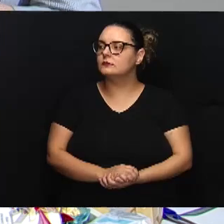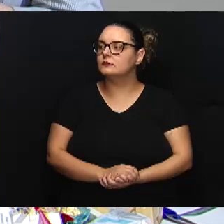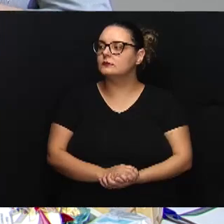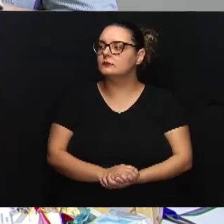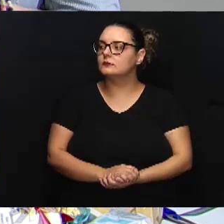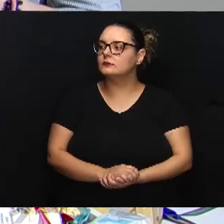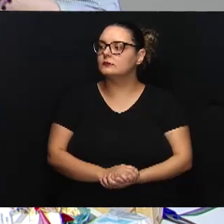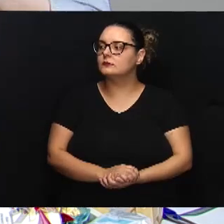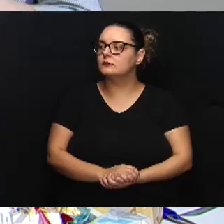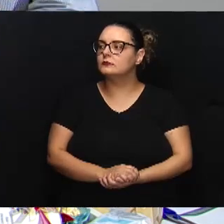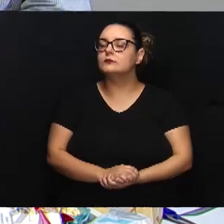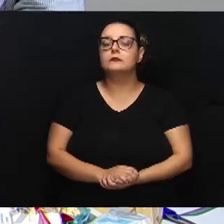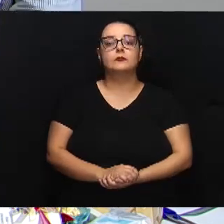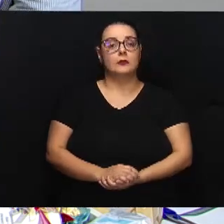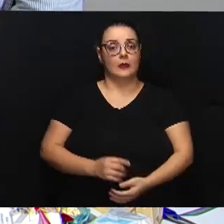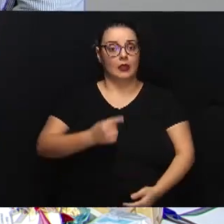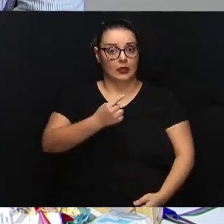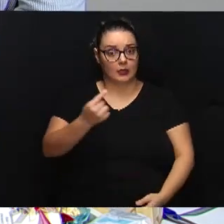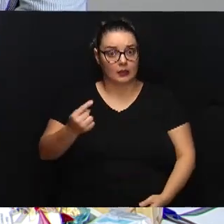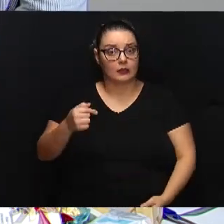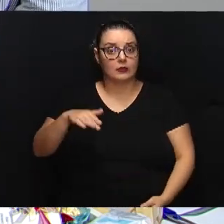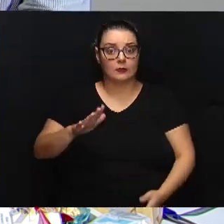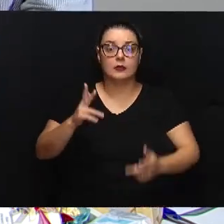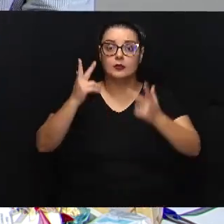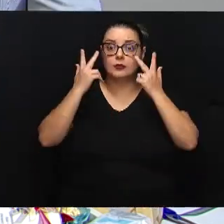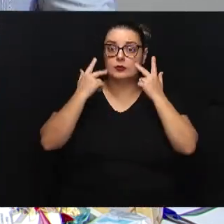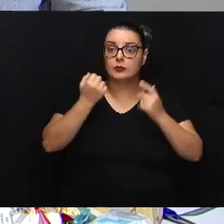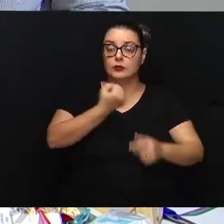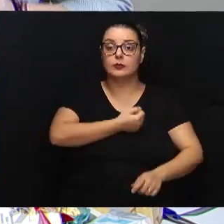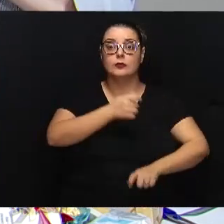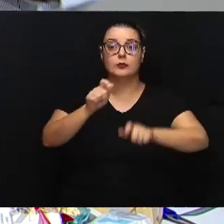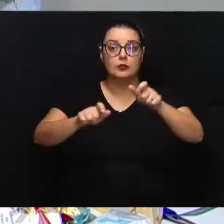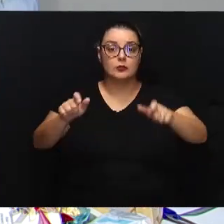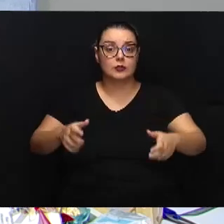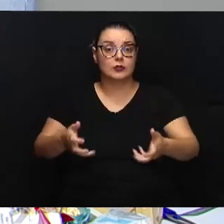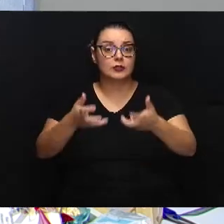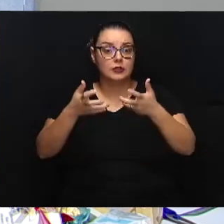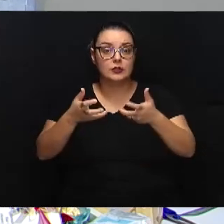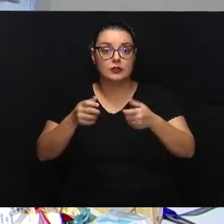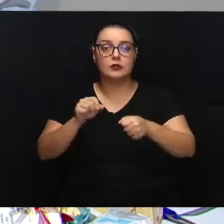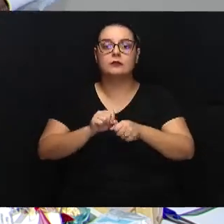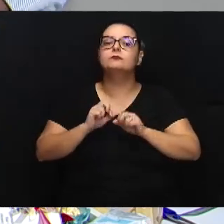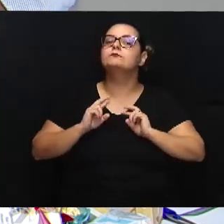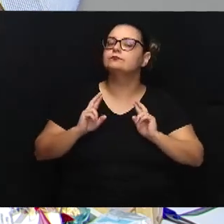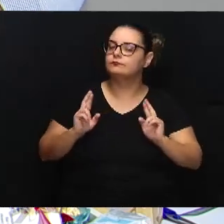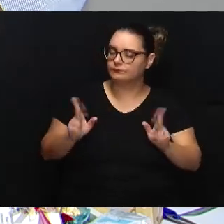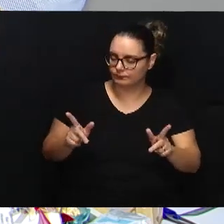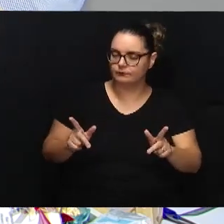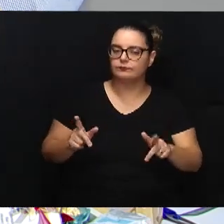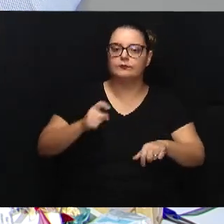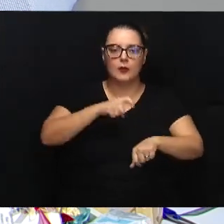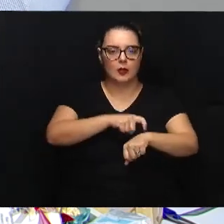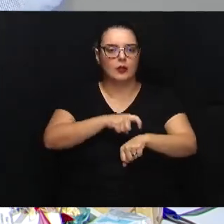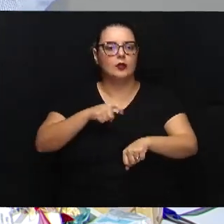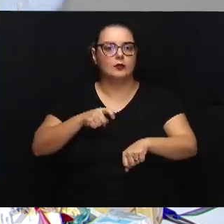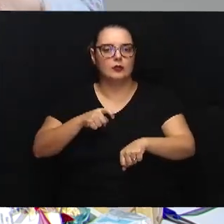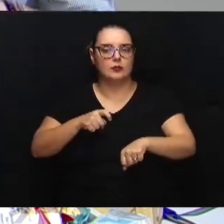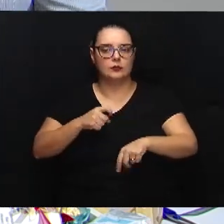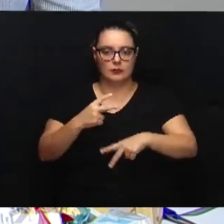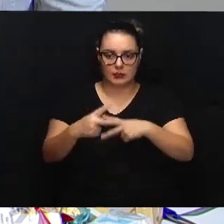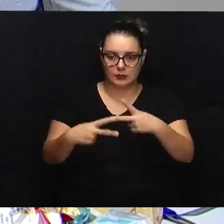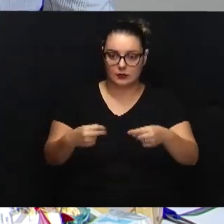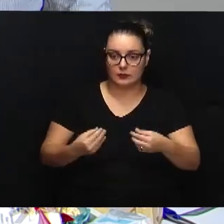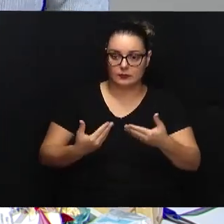é cada vez mais frequente o número de pessoas que queiram fazer a diferença na hora de presentear. O